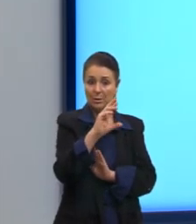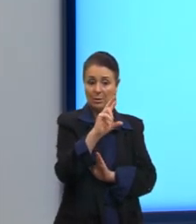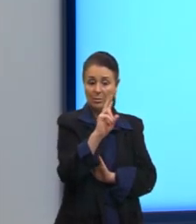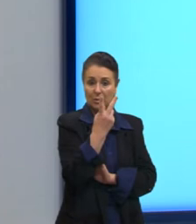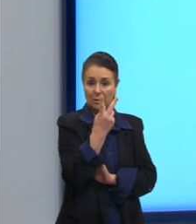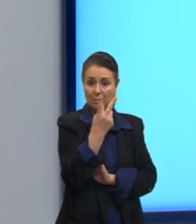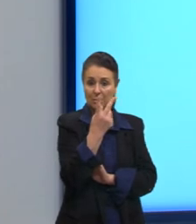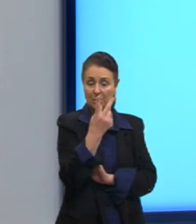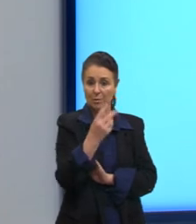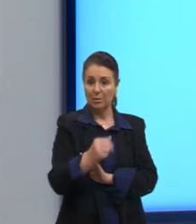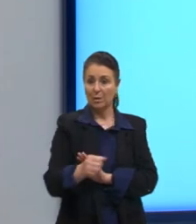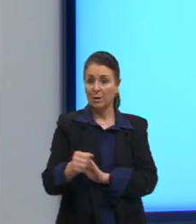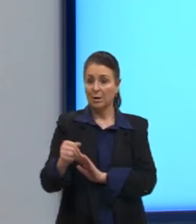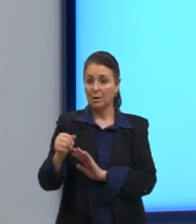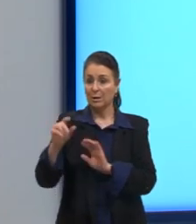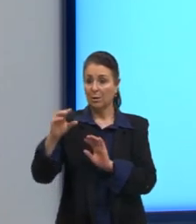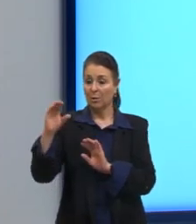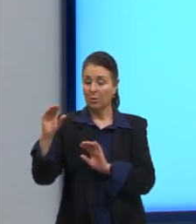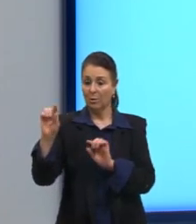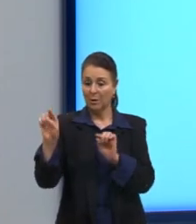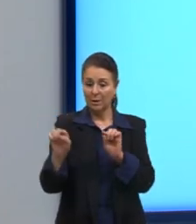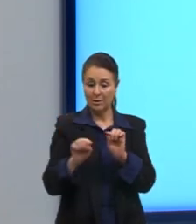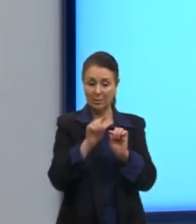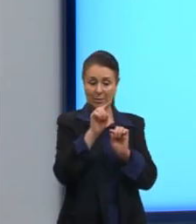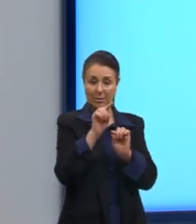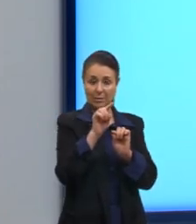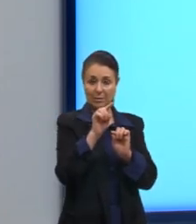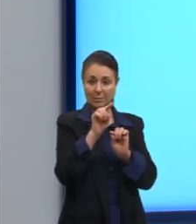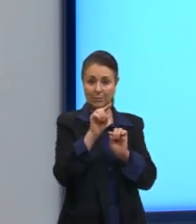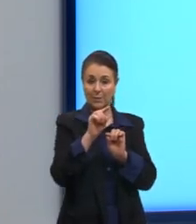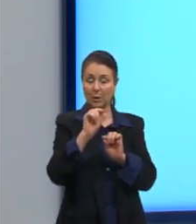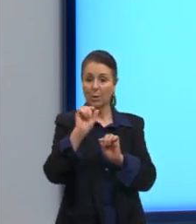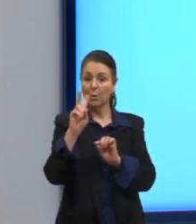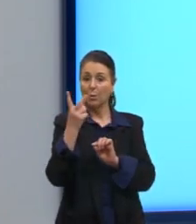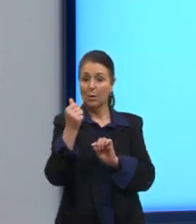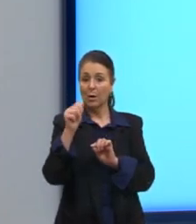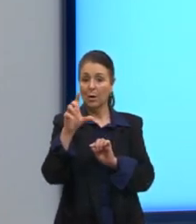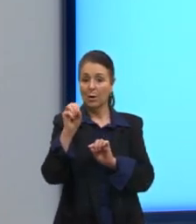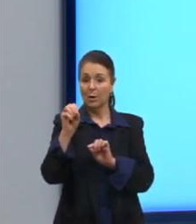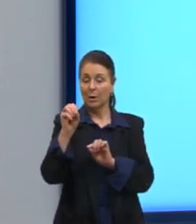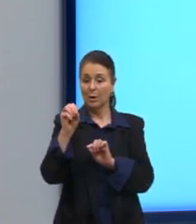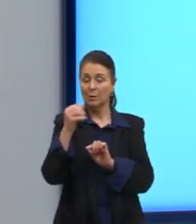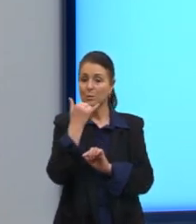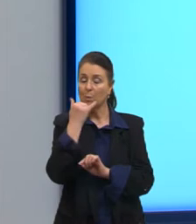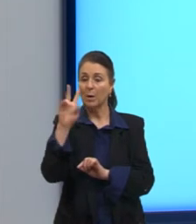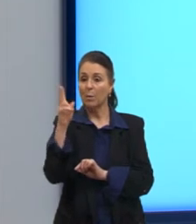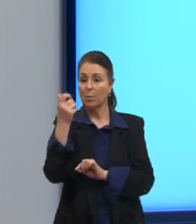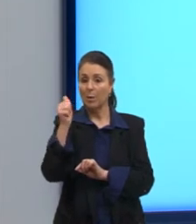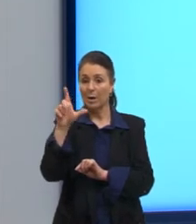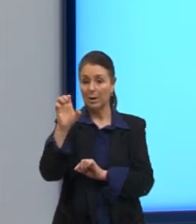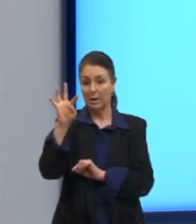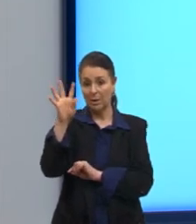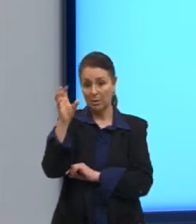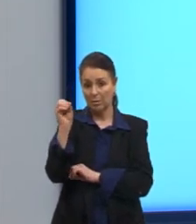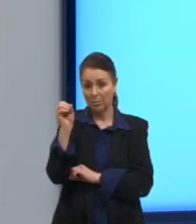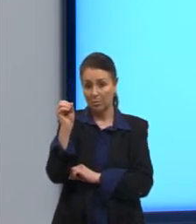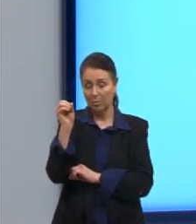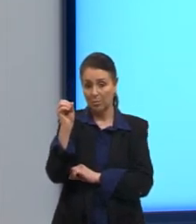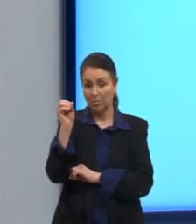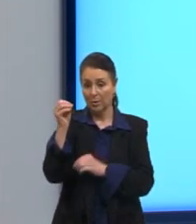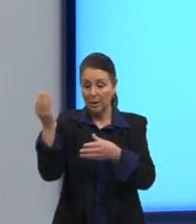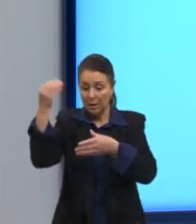então o hidrogênio vai ficar aqui ch3 o haleto halogênio vai entrar no que tinha apenas um